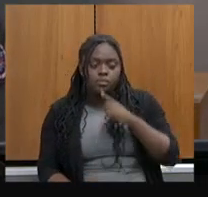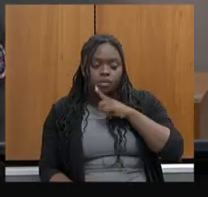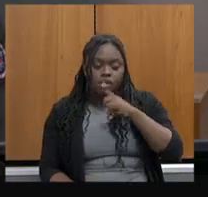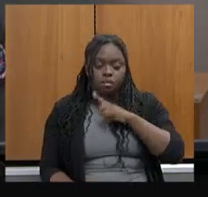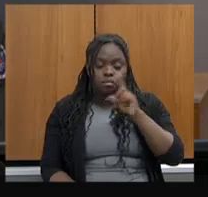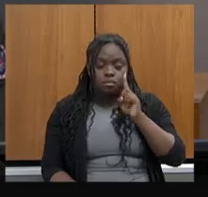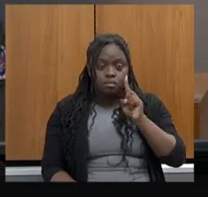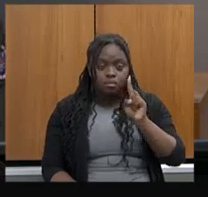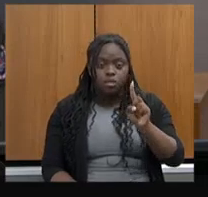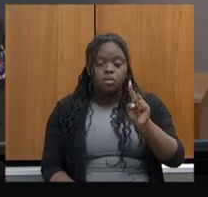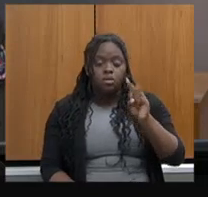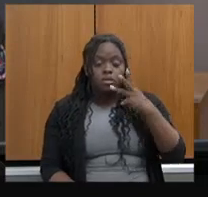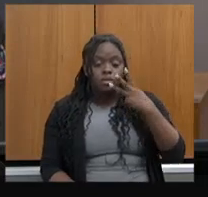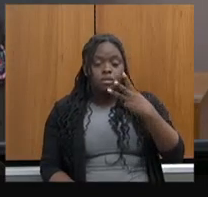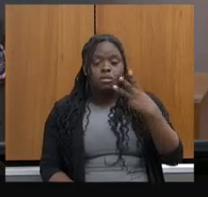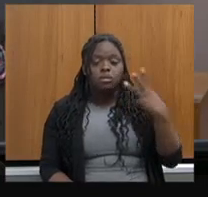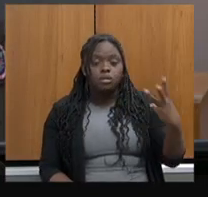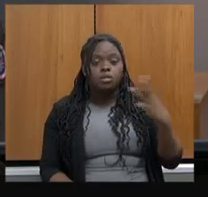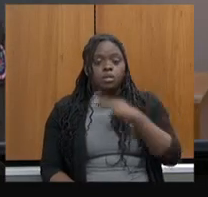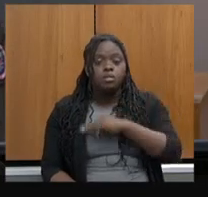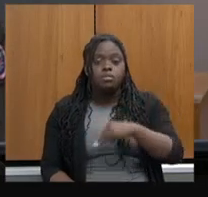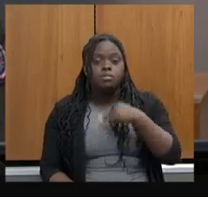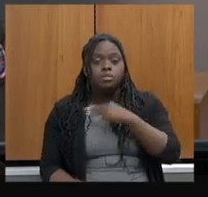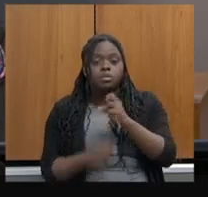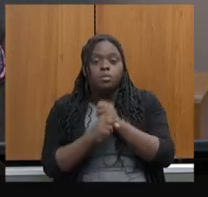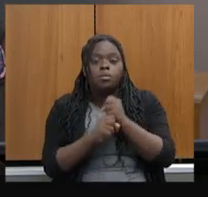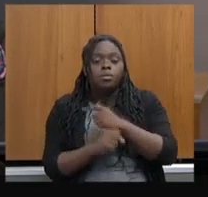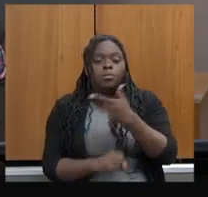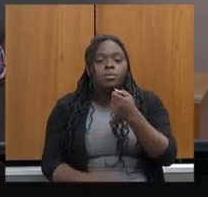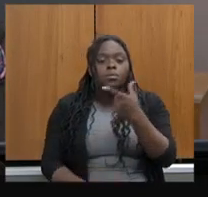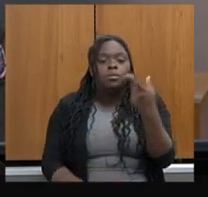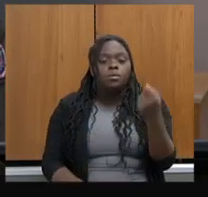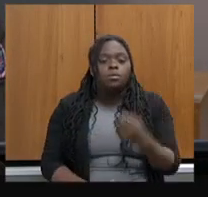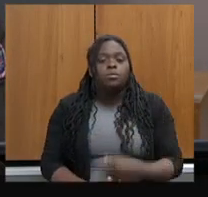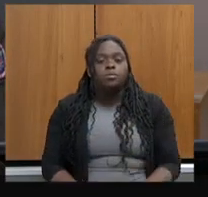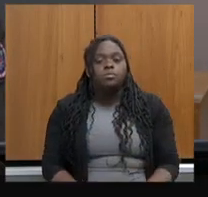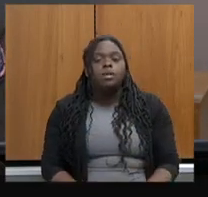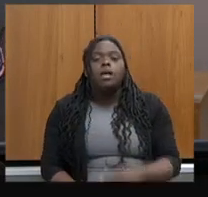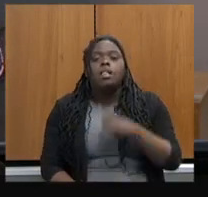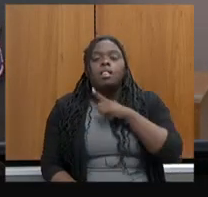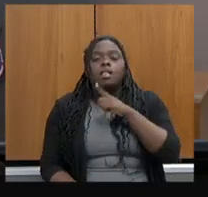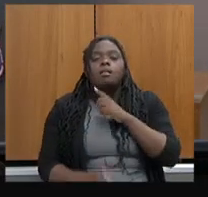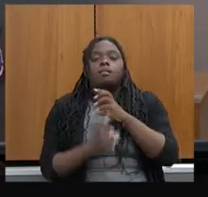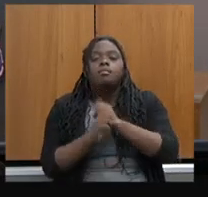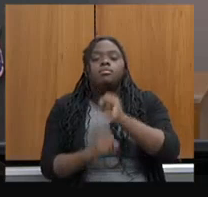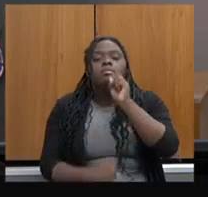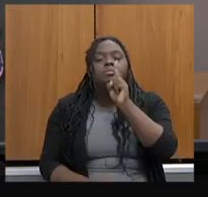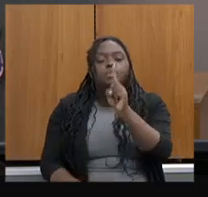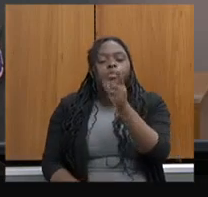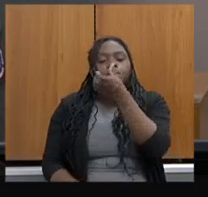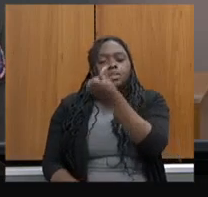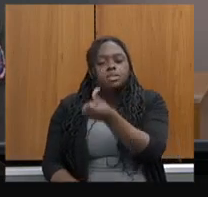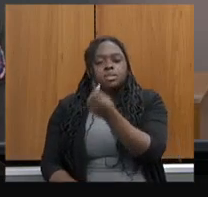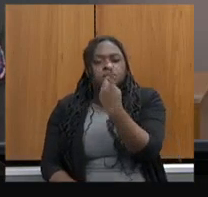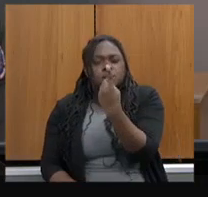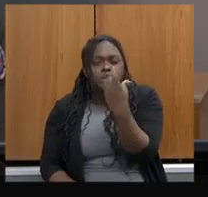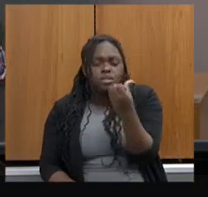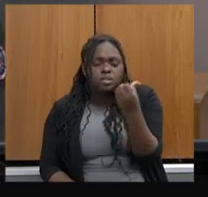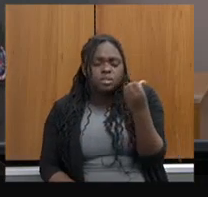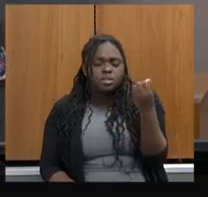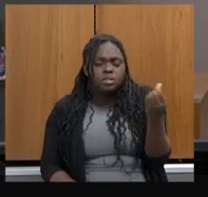1344 missões em 2020 e foram 1166 missões em